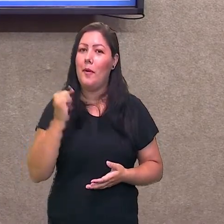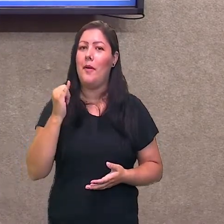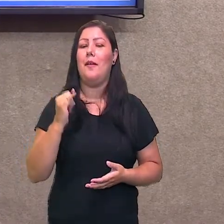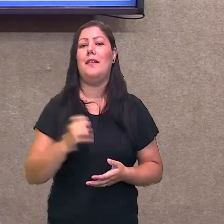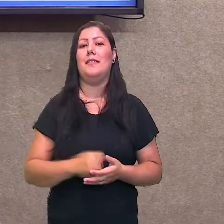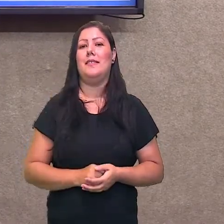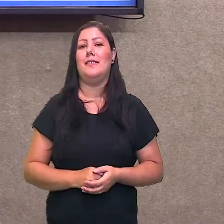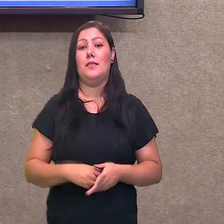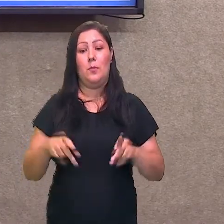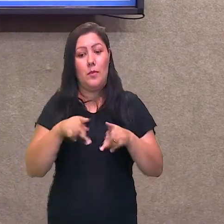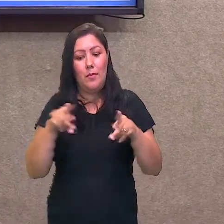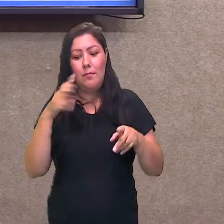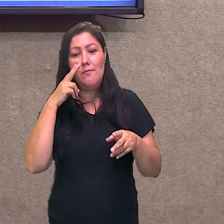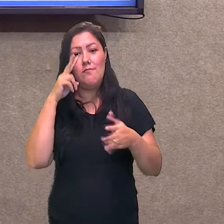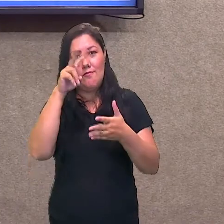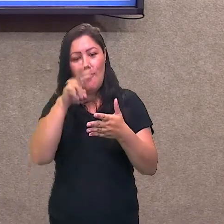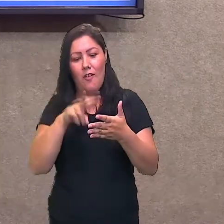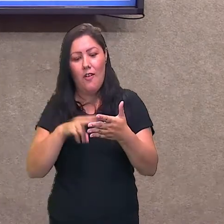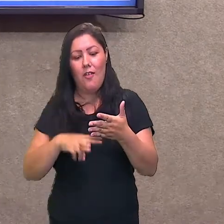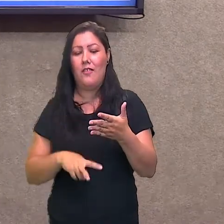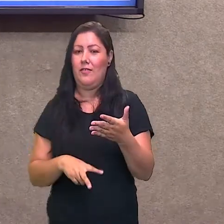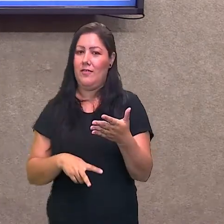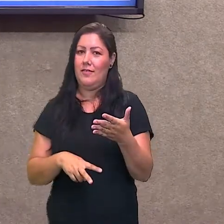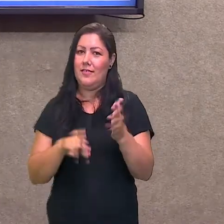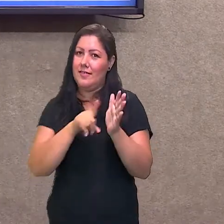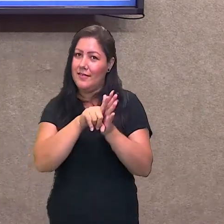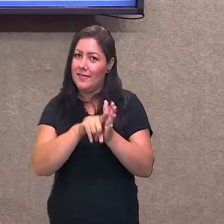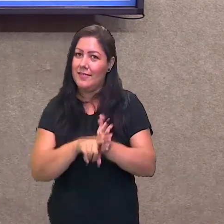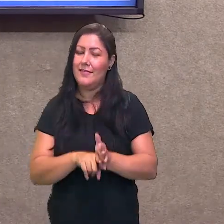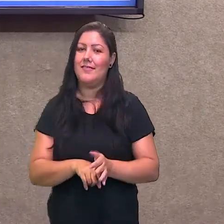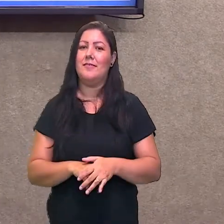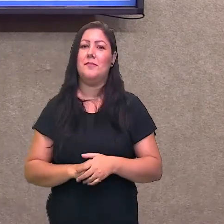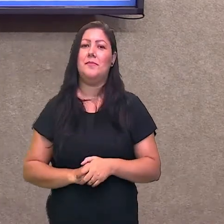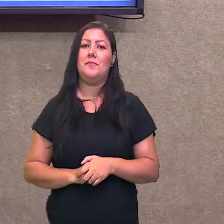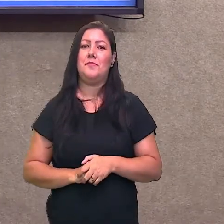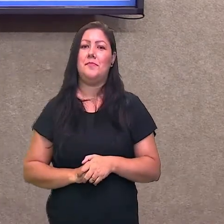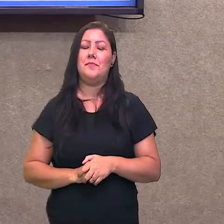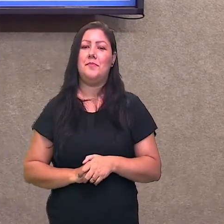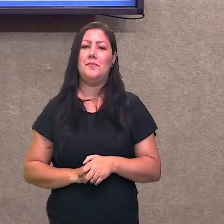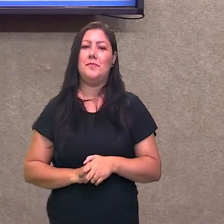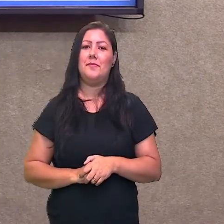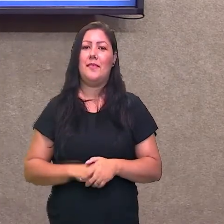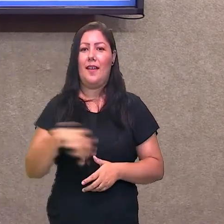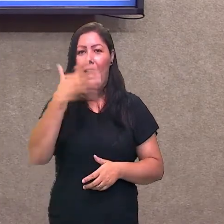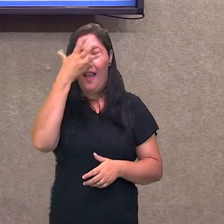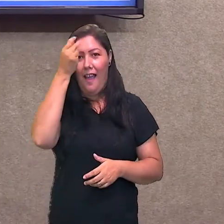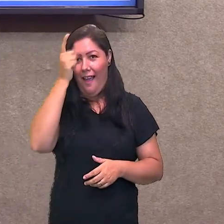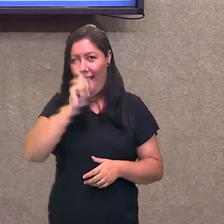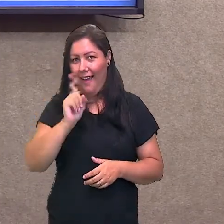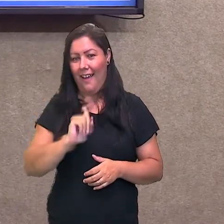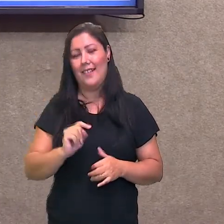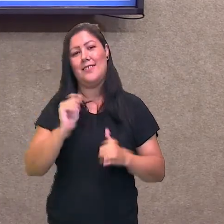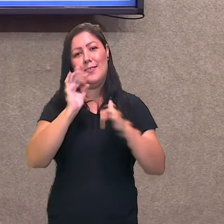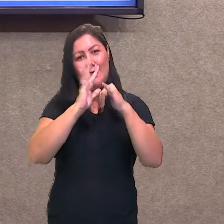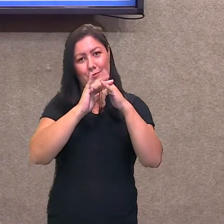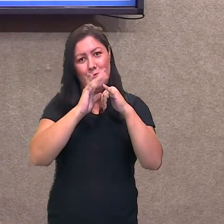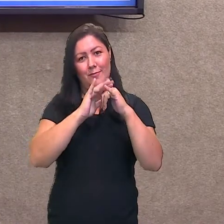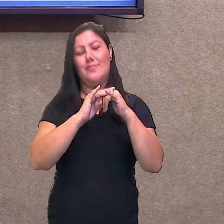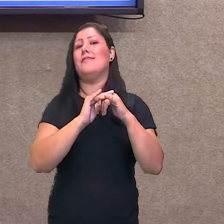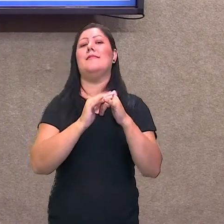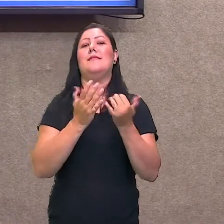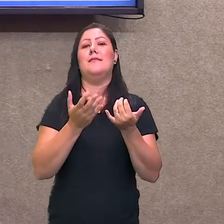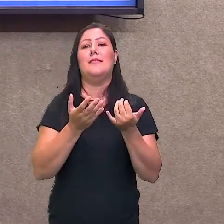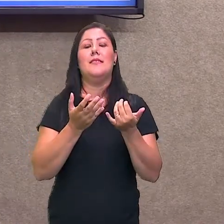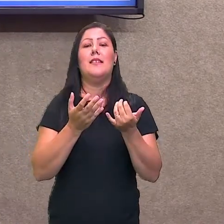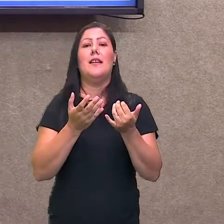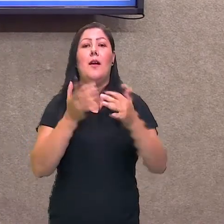seu professor, ele vai estar te avaliando, e não se esqueça, acesse também as nossas redes